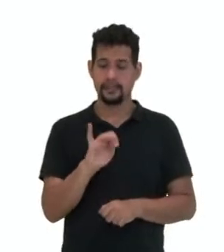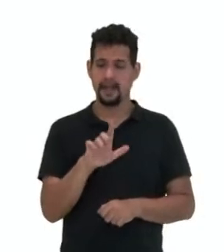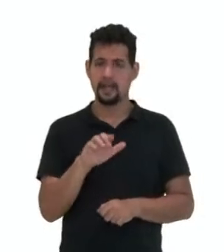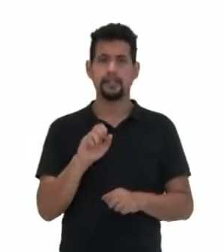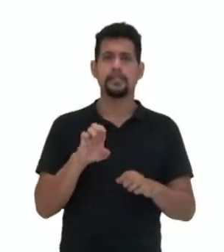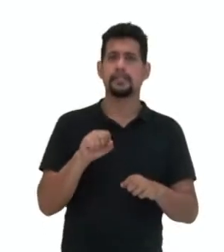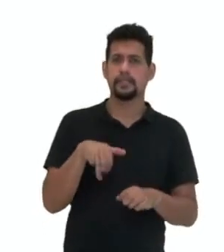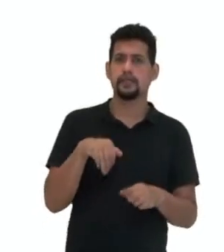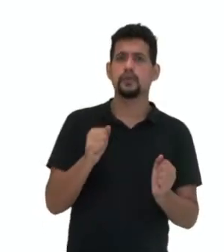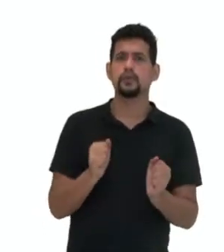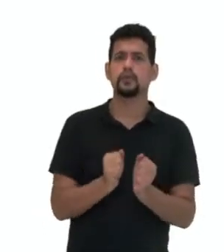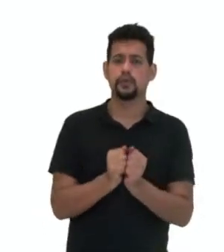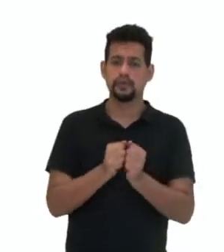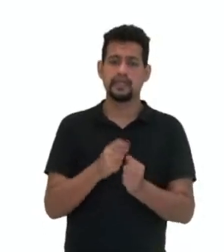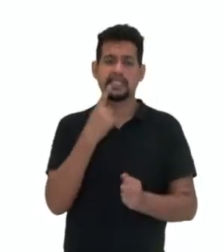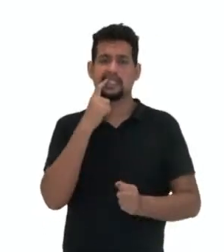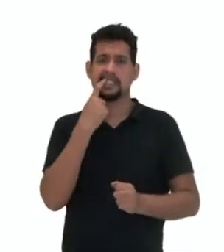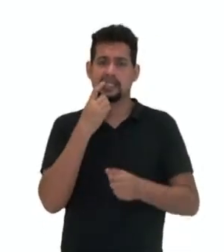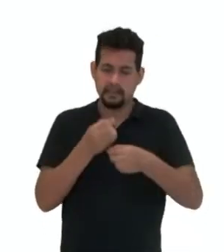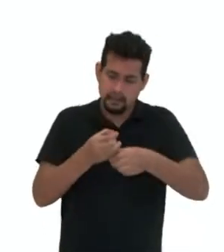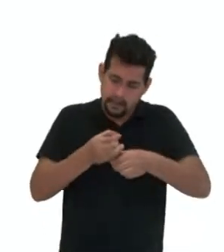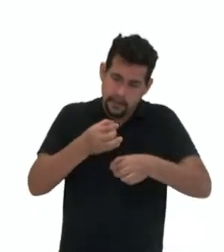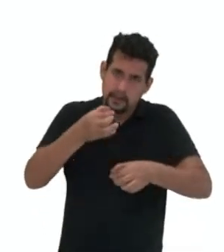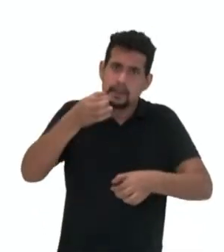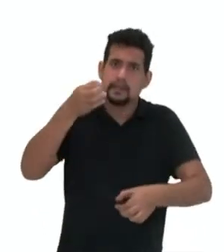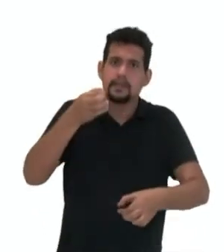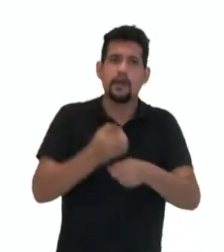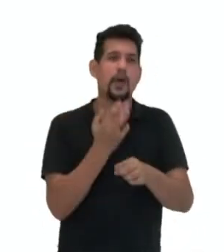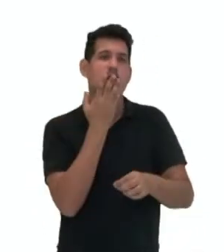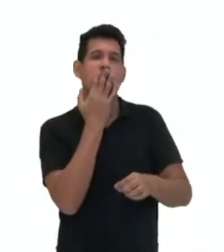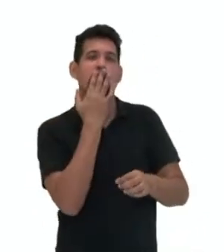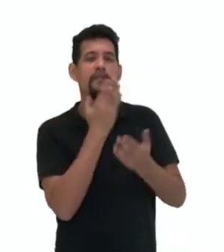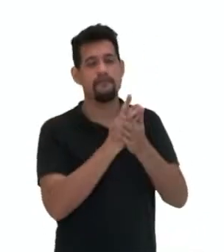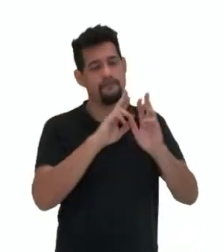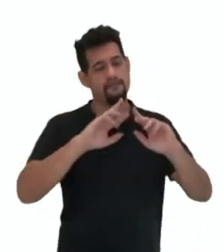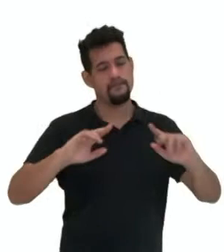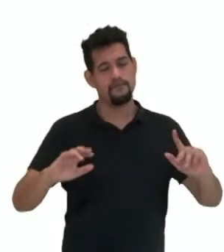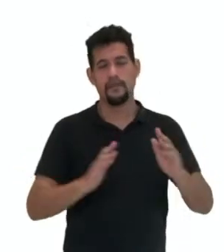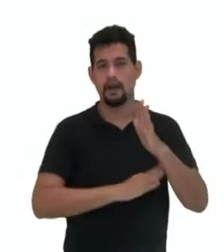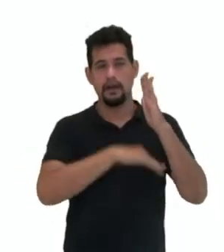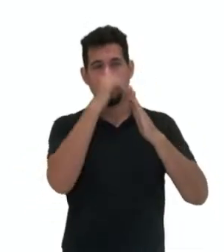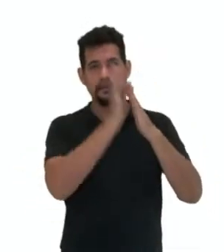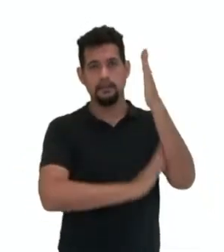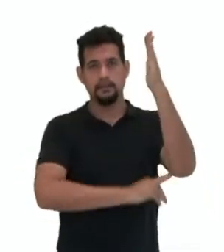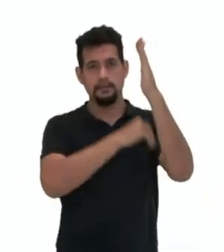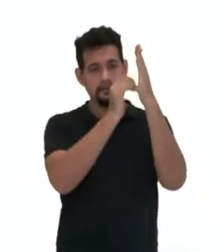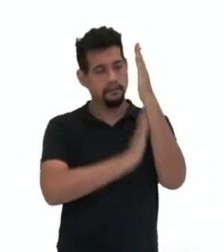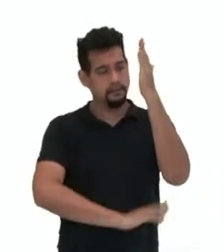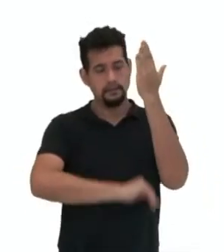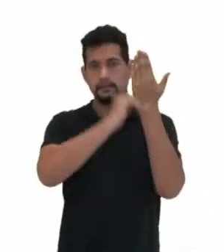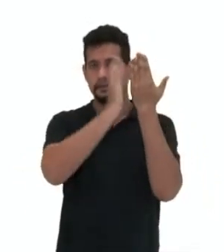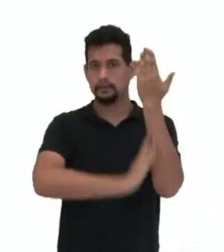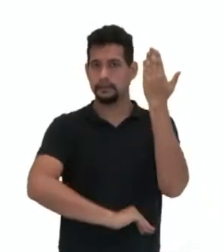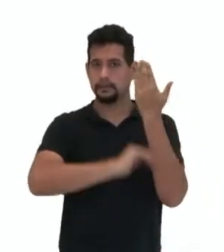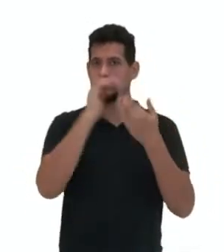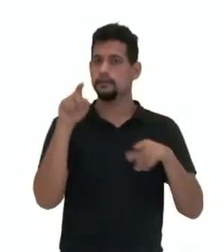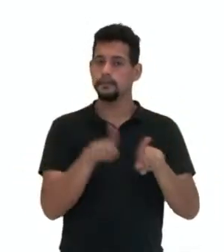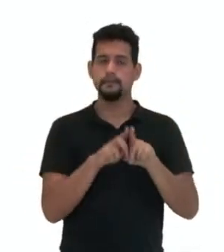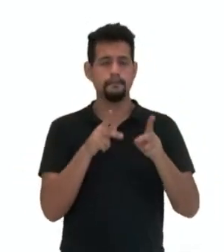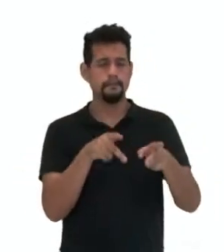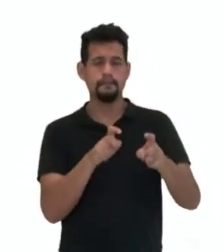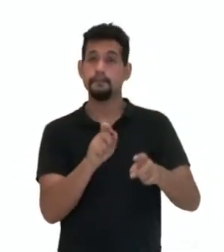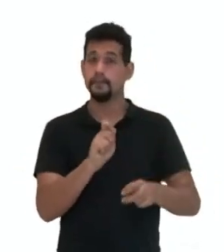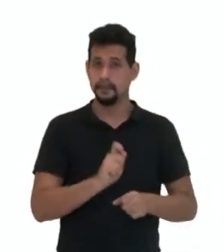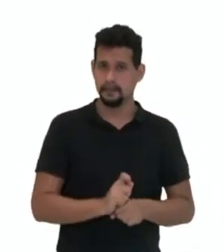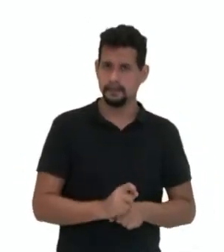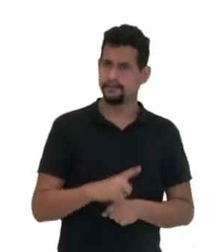fêmur. As células foram isoladas e coloridas com diversas espécies de corante, e foi possível verificar que